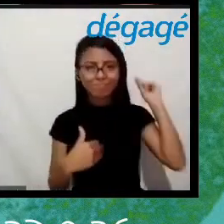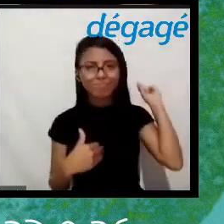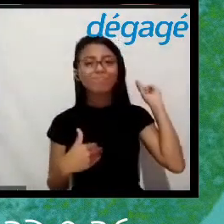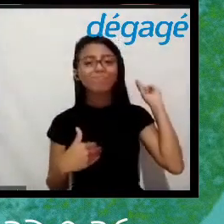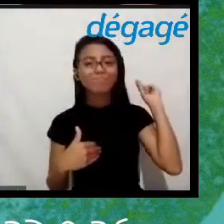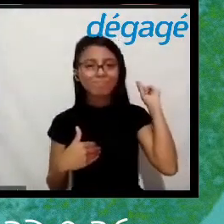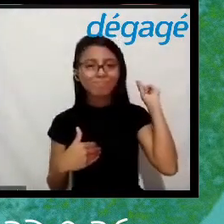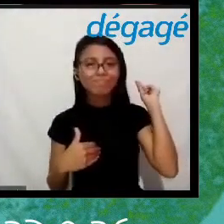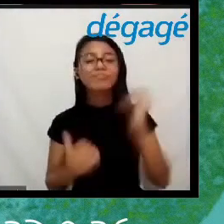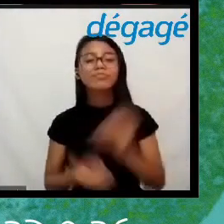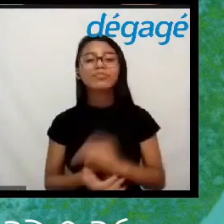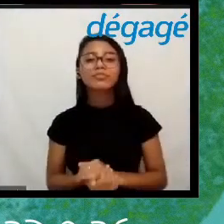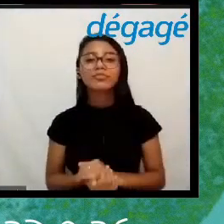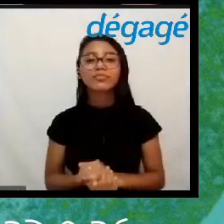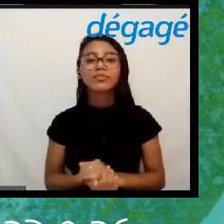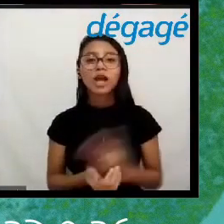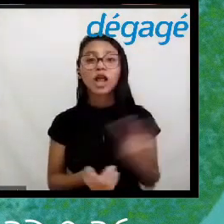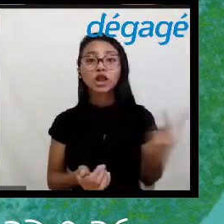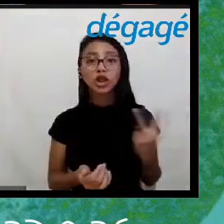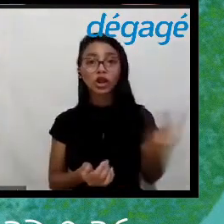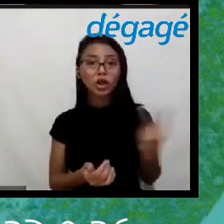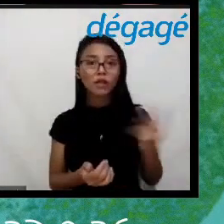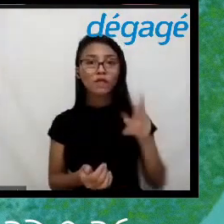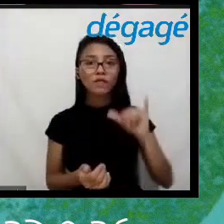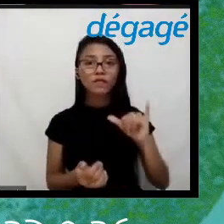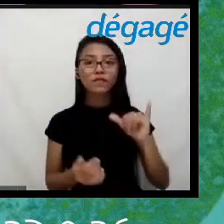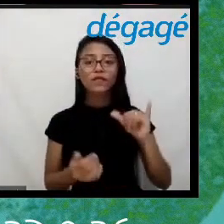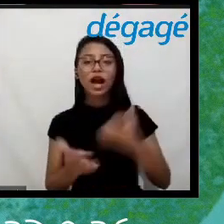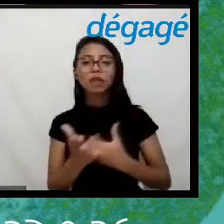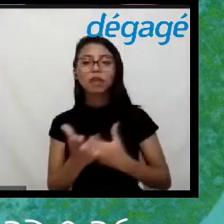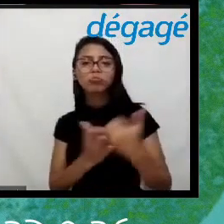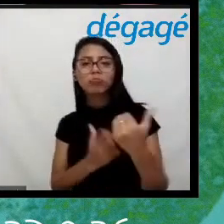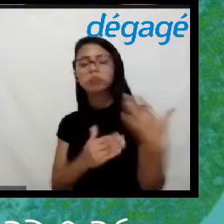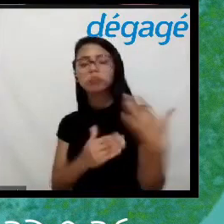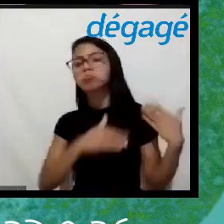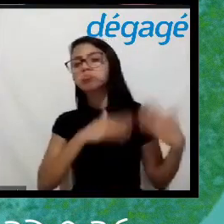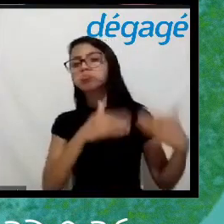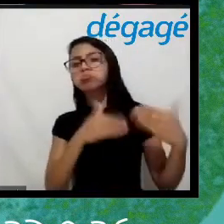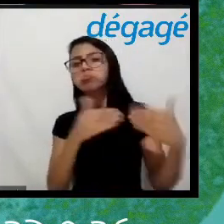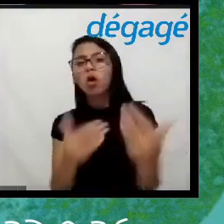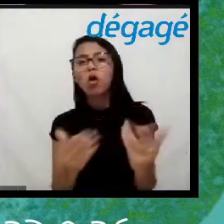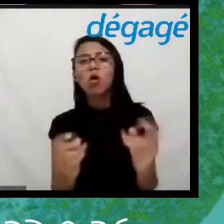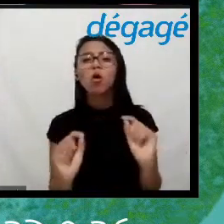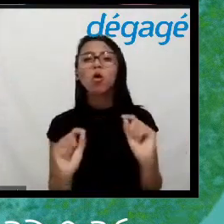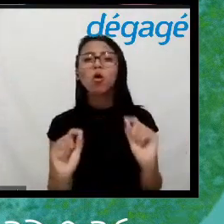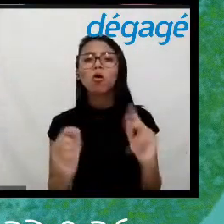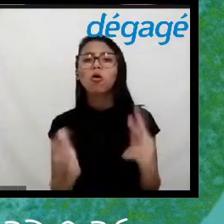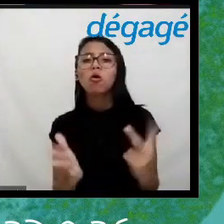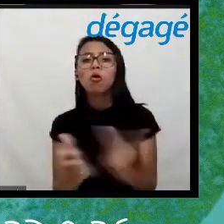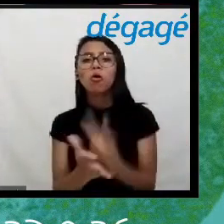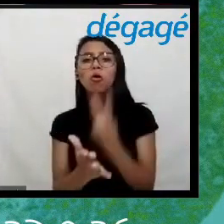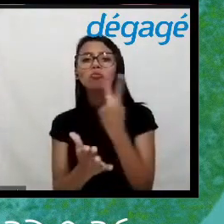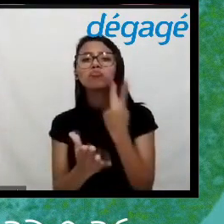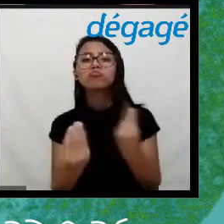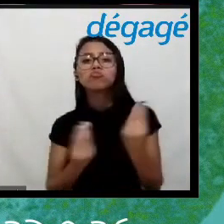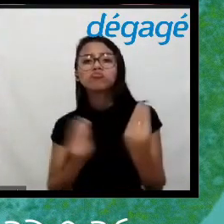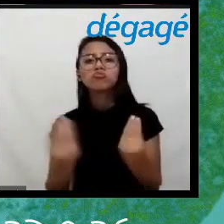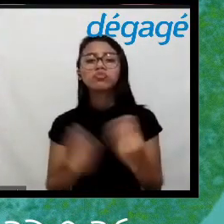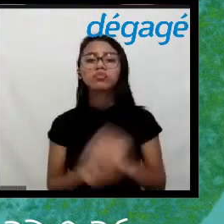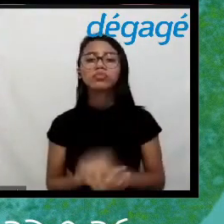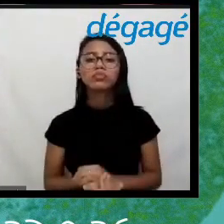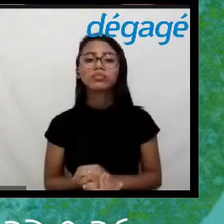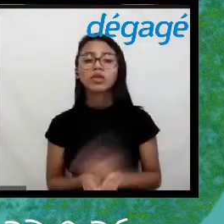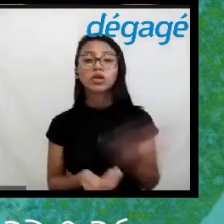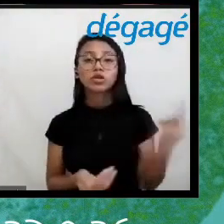gente veio falar um pouquinho sobre essa trajetória para vocês, né? Como nós duas partimos da nossa experiência no projeto Circulando